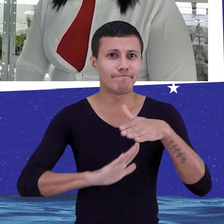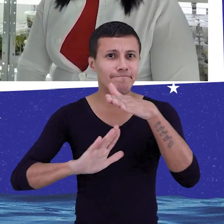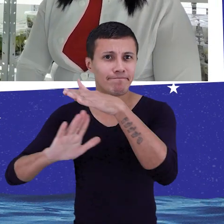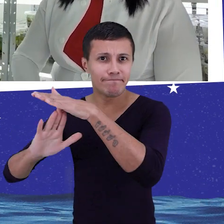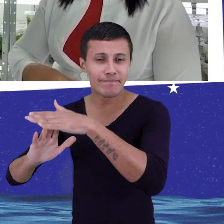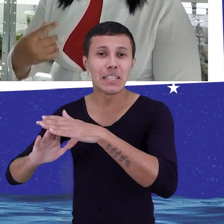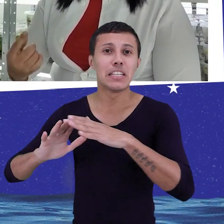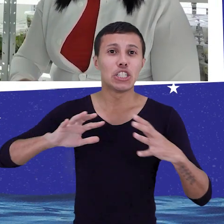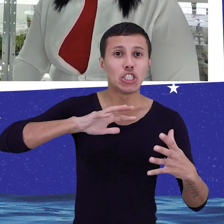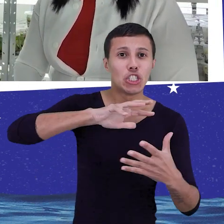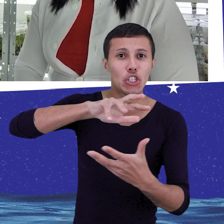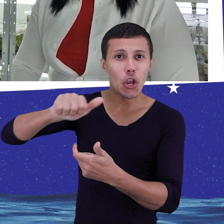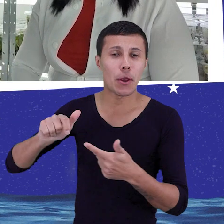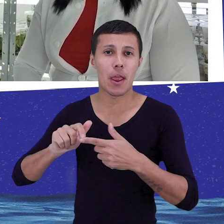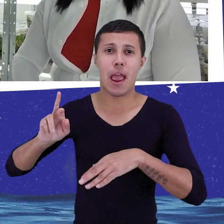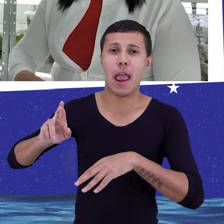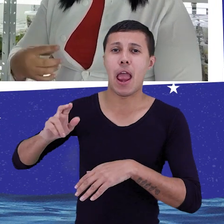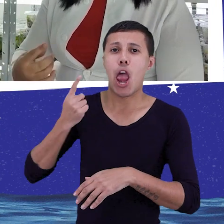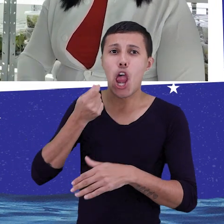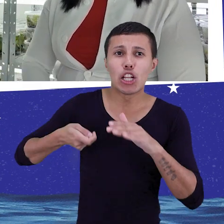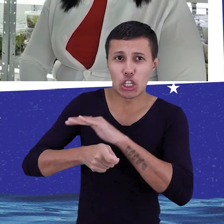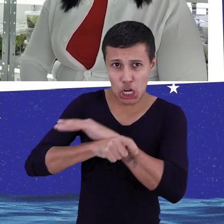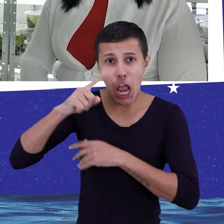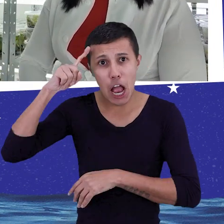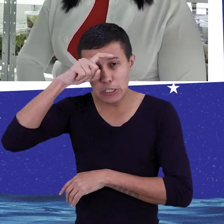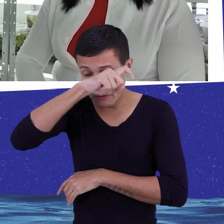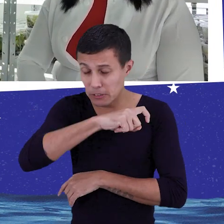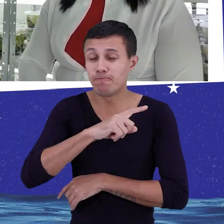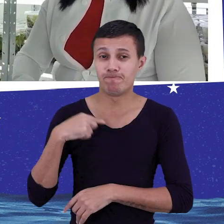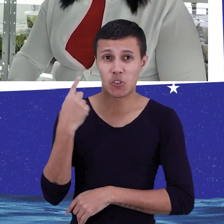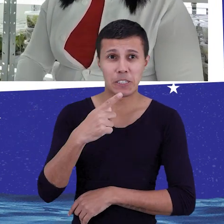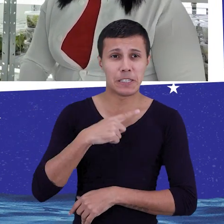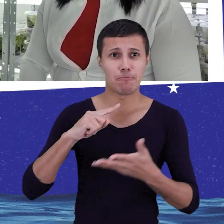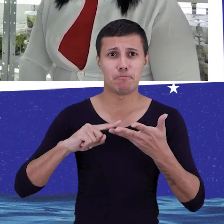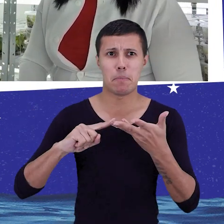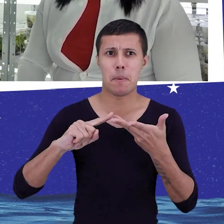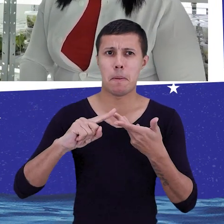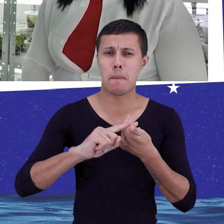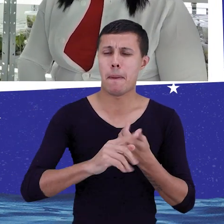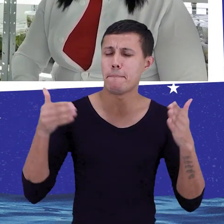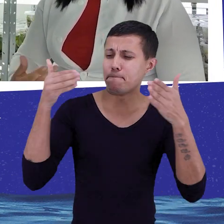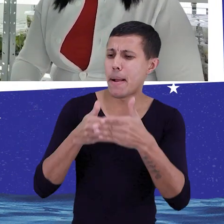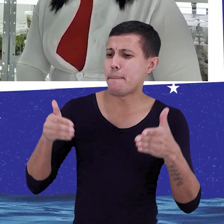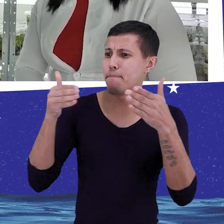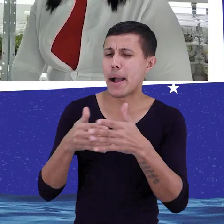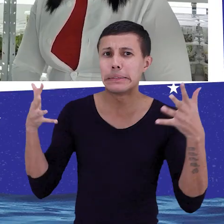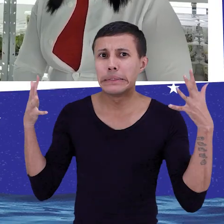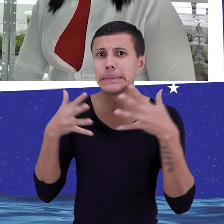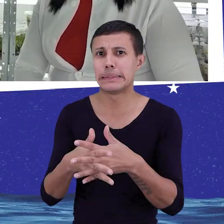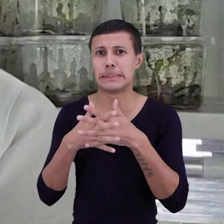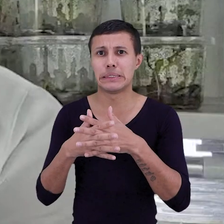limitação geográfica, recursos é muito difícil. Então, a gente tem uma série de barreiras que impede a gente